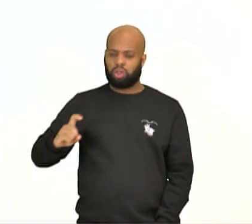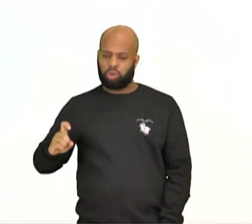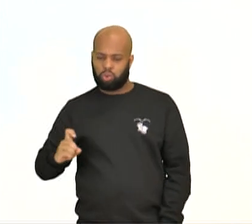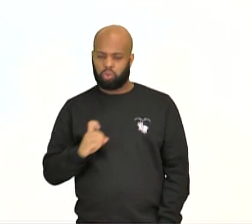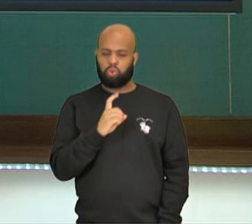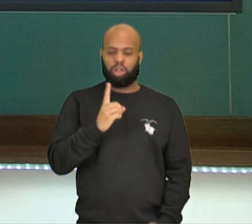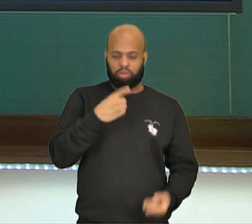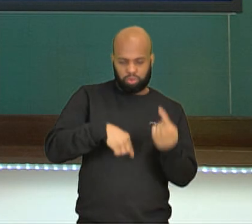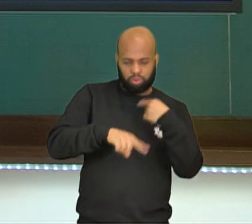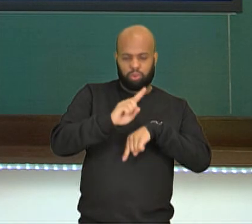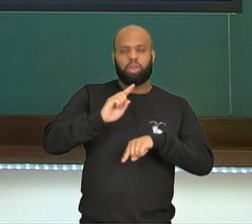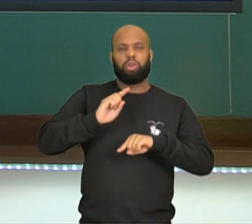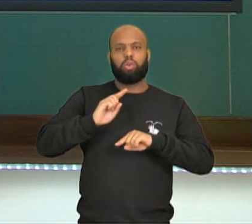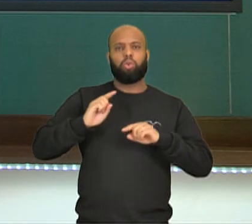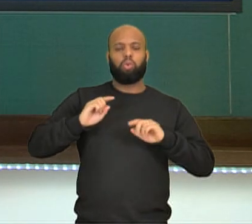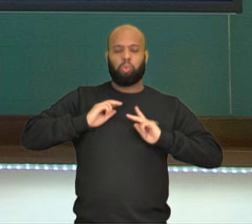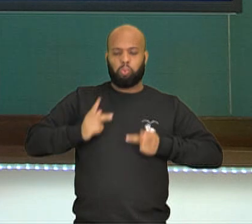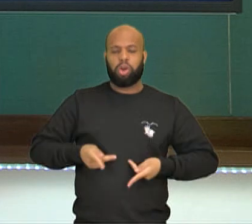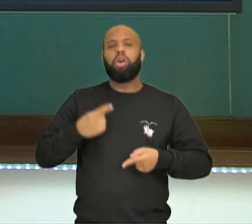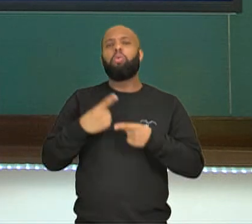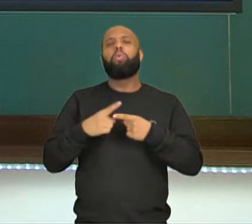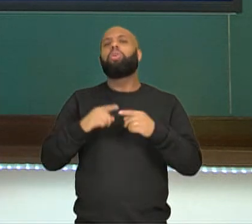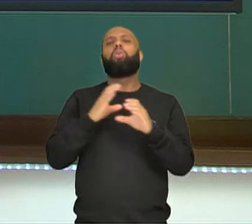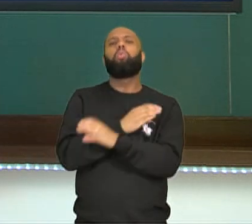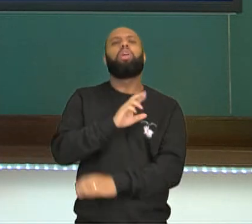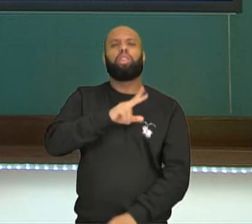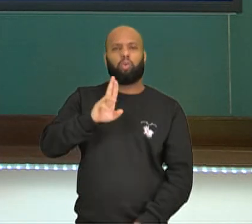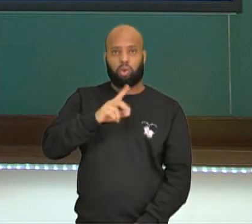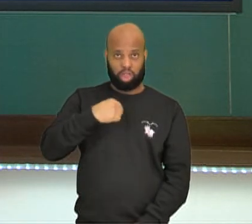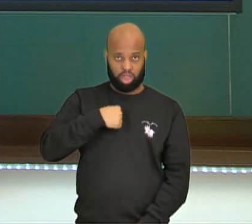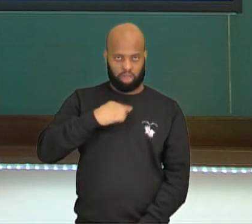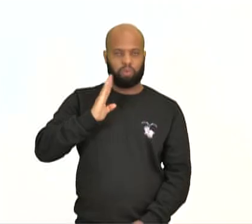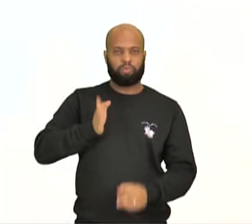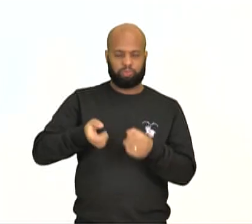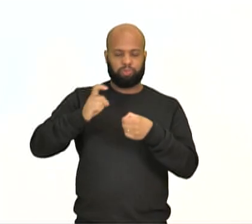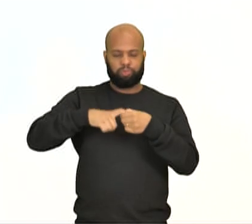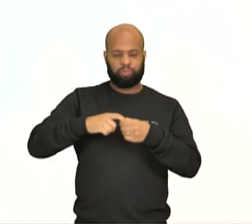evolutiva. E por que ela não é completa? Daqui a pouquinho nós voltamos.